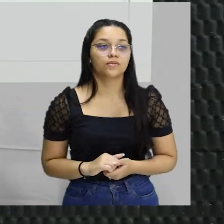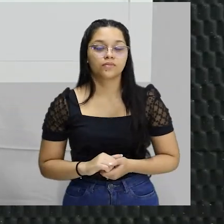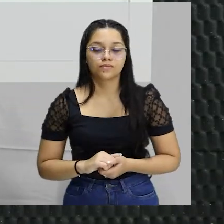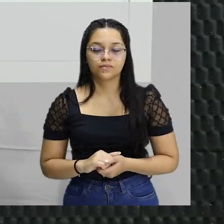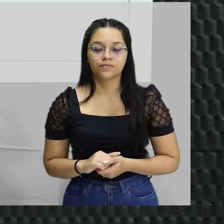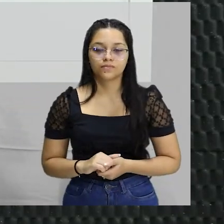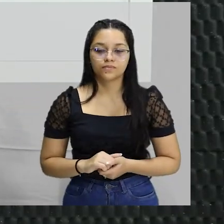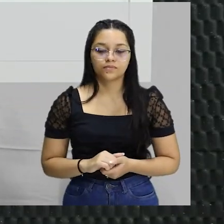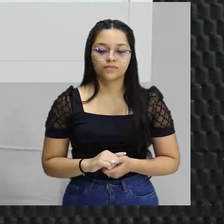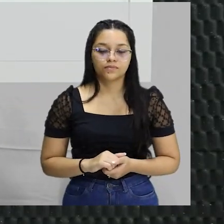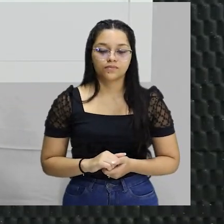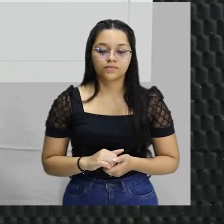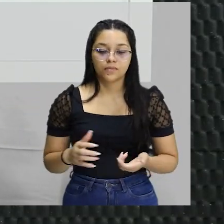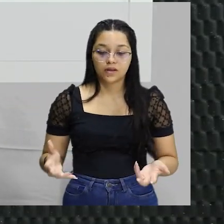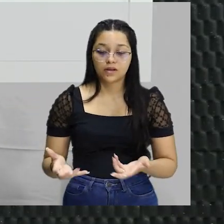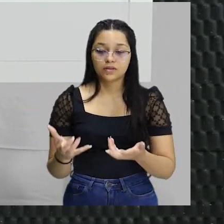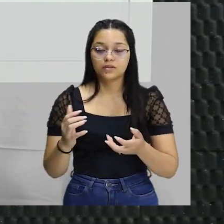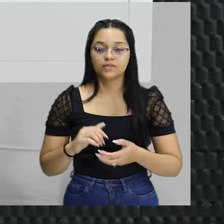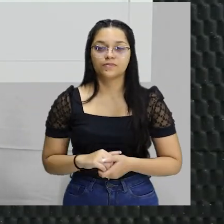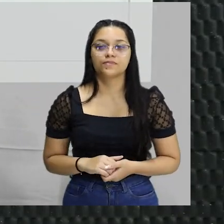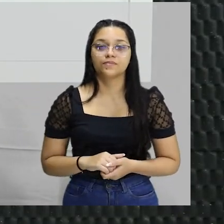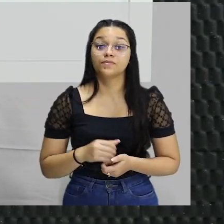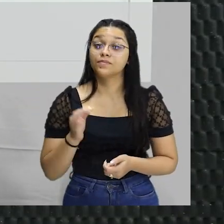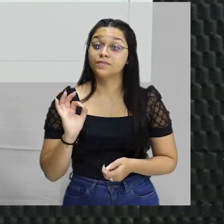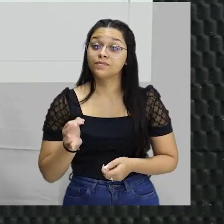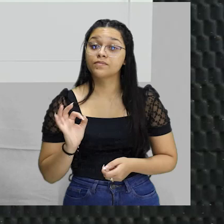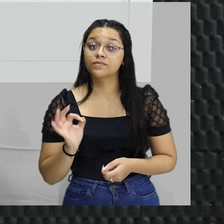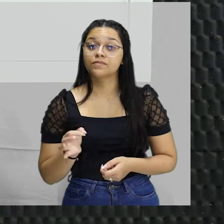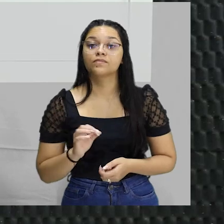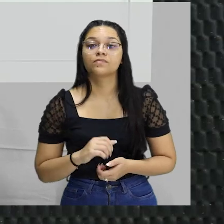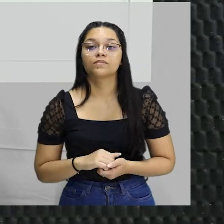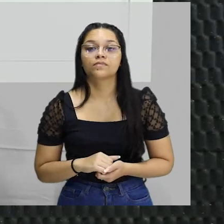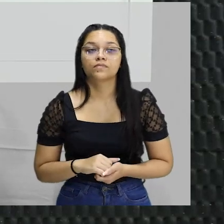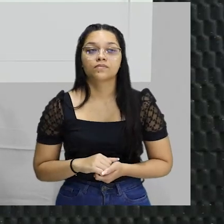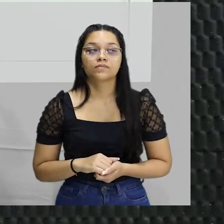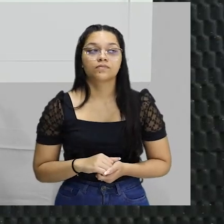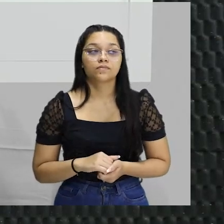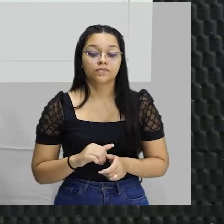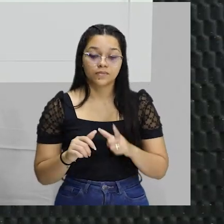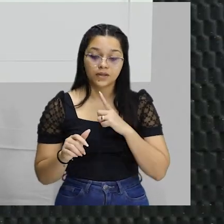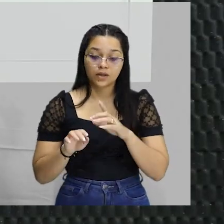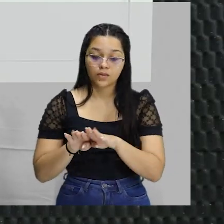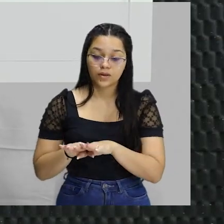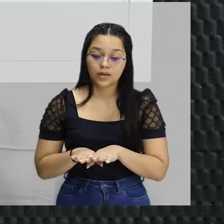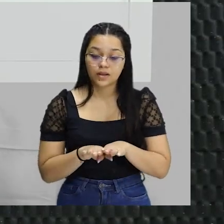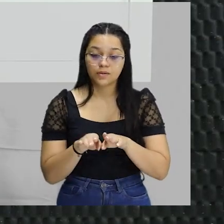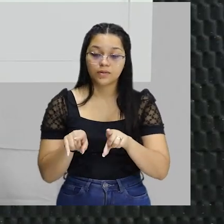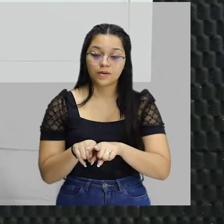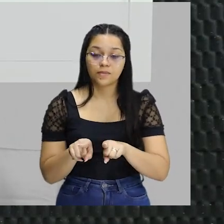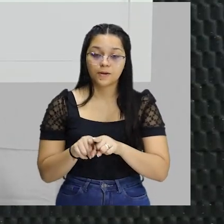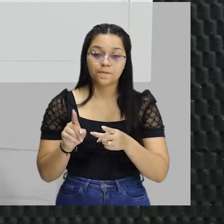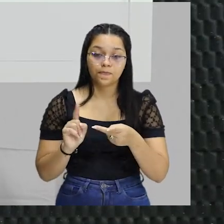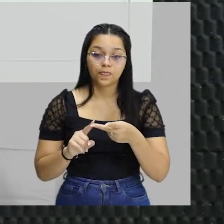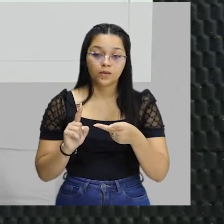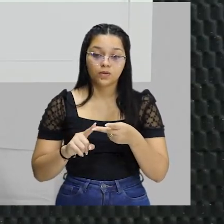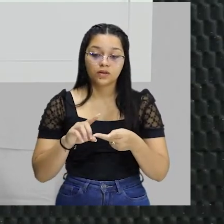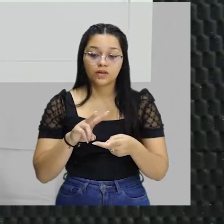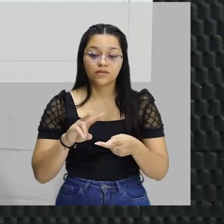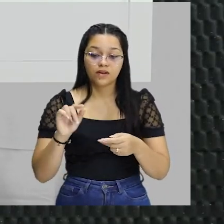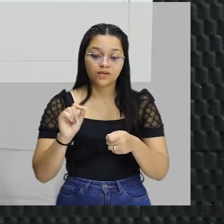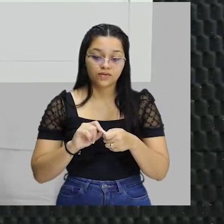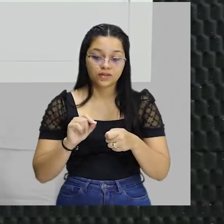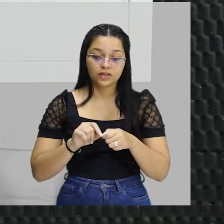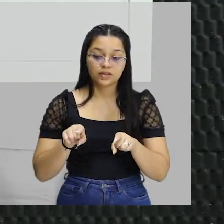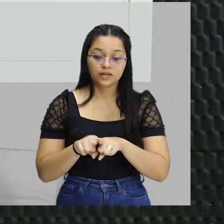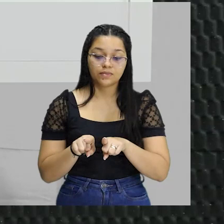força, né, de reação aí, ok? Isso para manter o equilíbrio. A segunda coisa que a gente vai ter que fazer vai